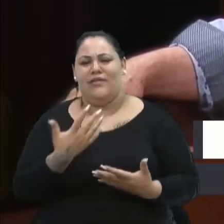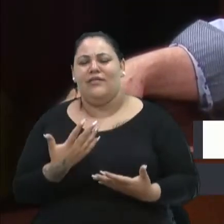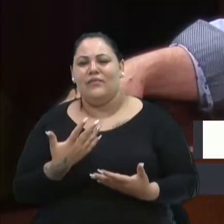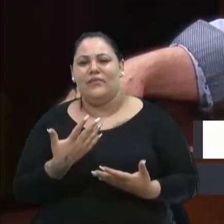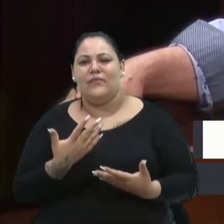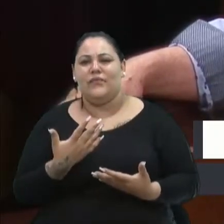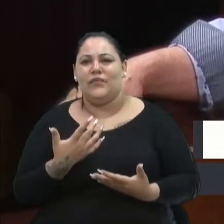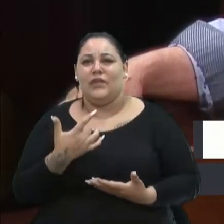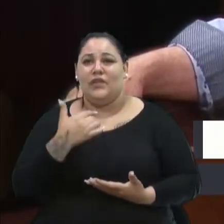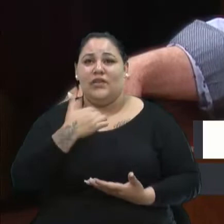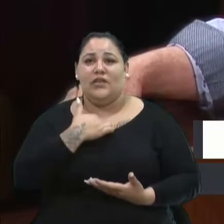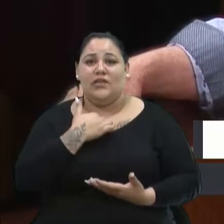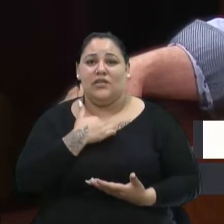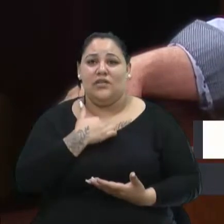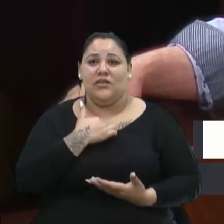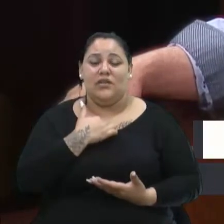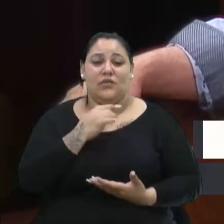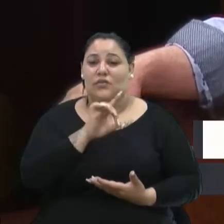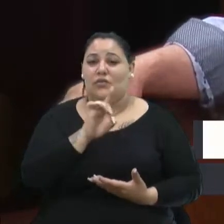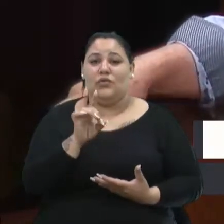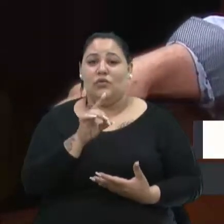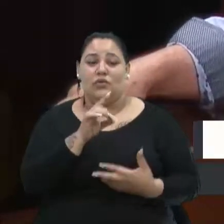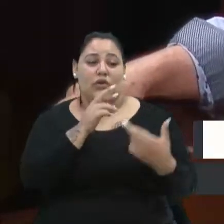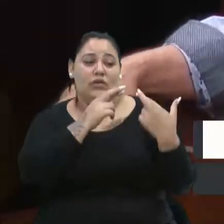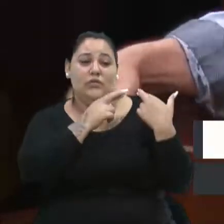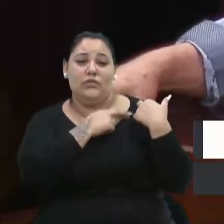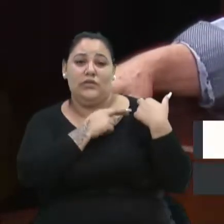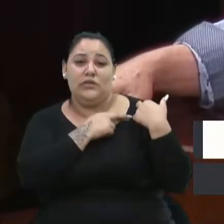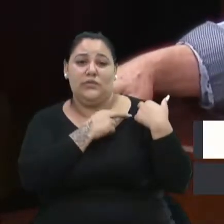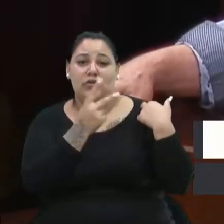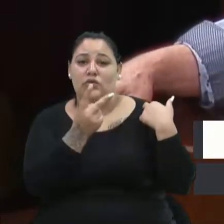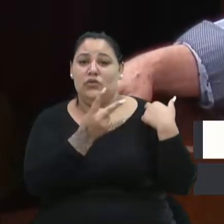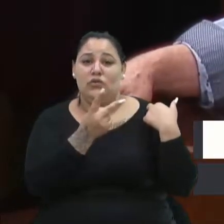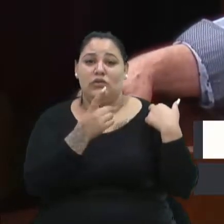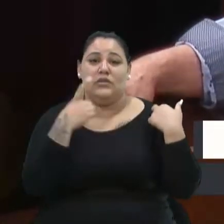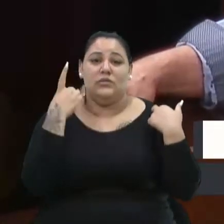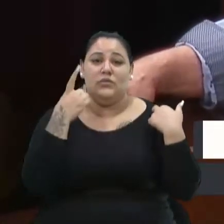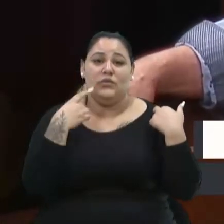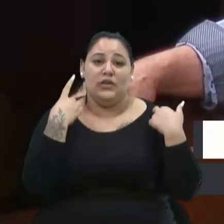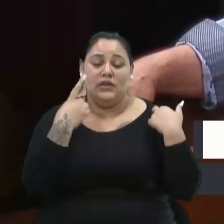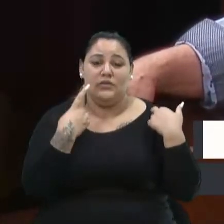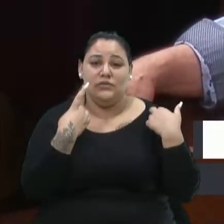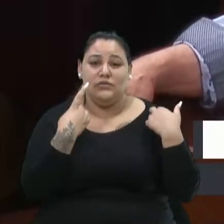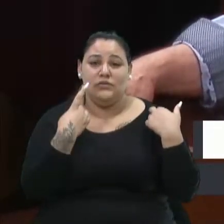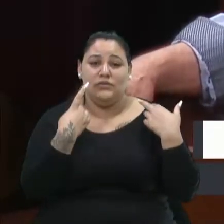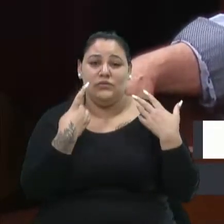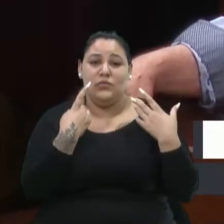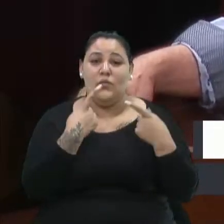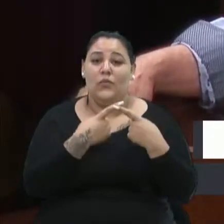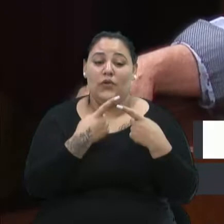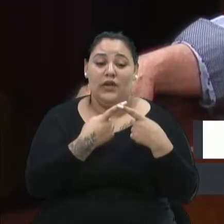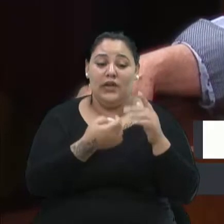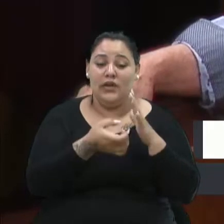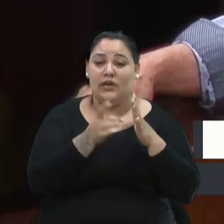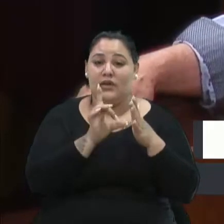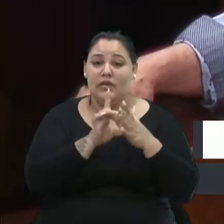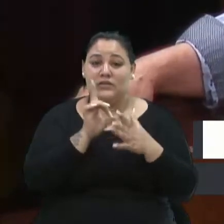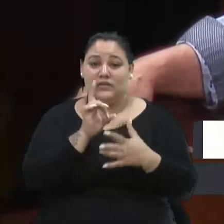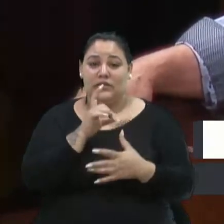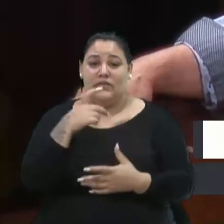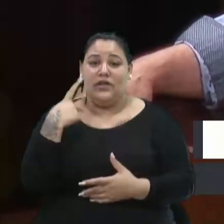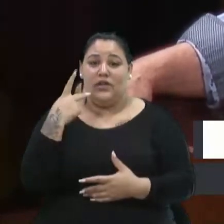eu não estou aqui colocando nas costas dos nossos 2 deputados eleitos, porque antes de ser vereador eu